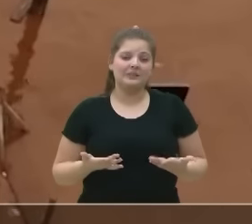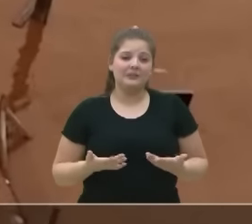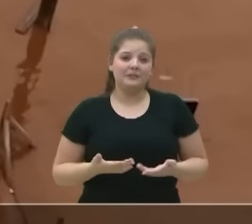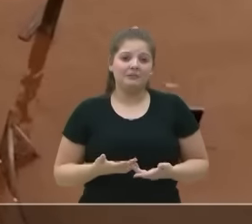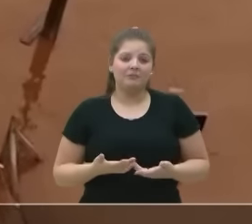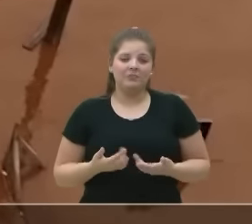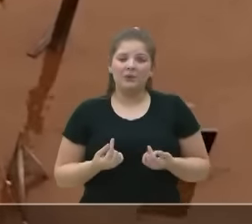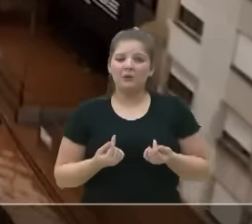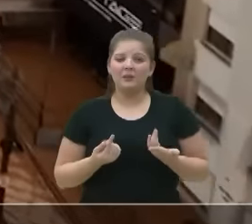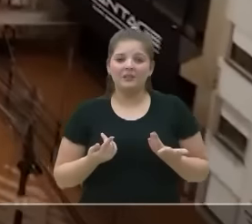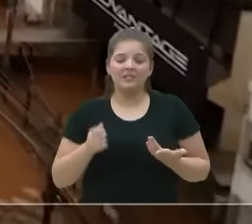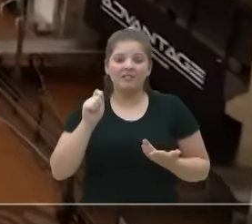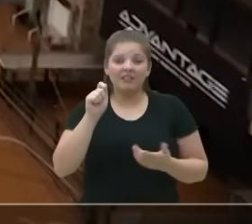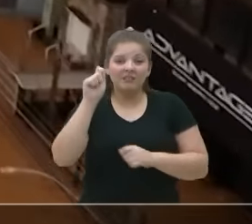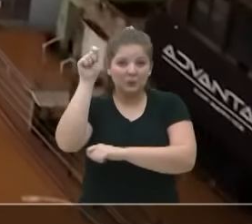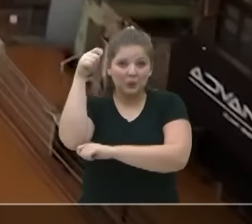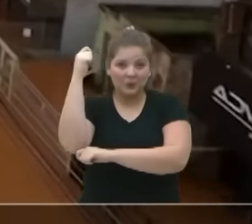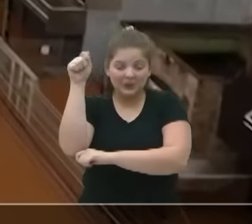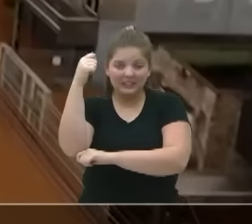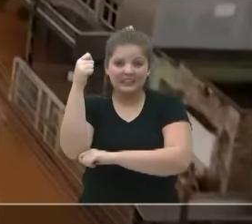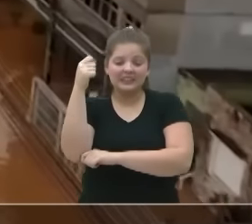com o que aconteceu no Rio Grande do Sul.